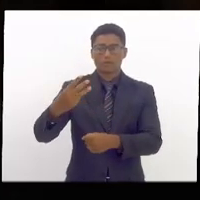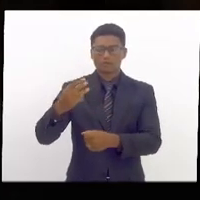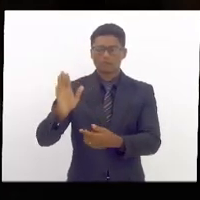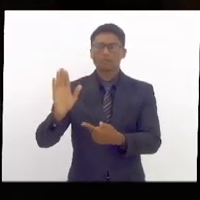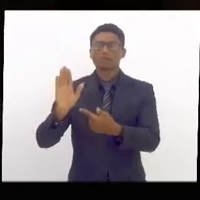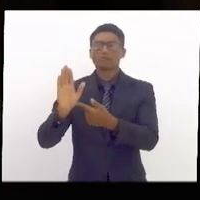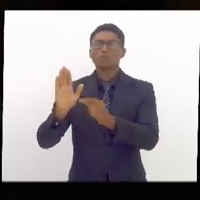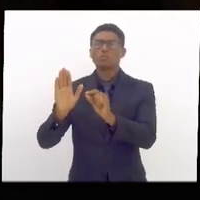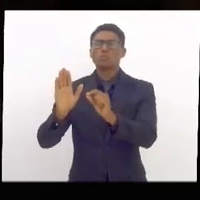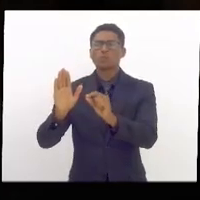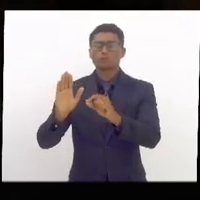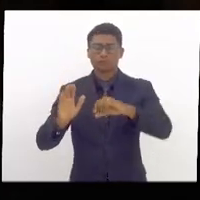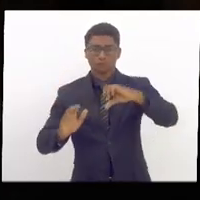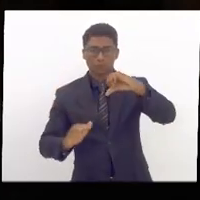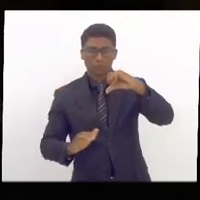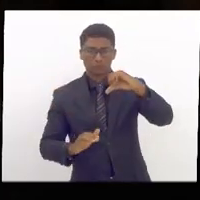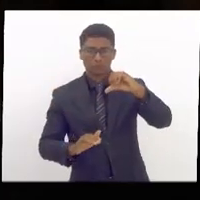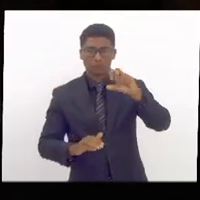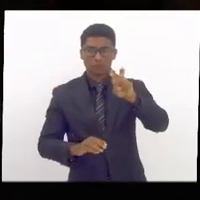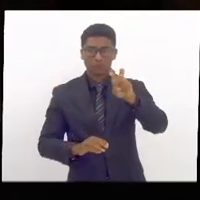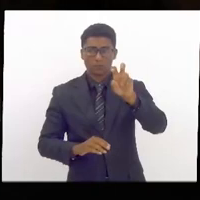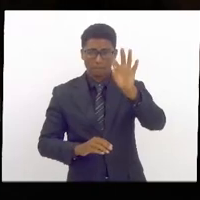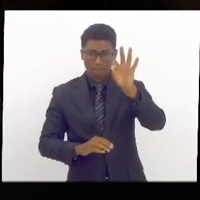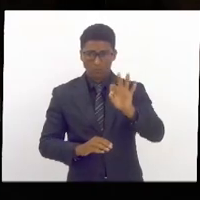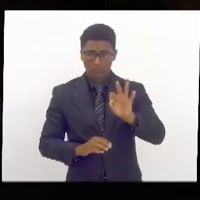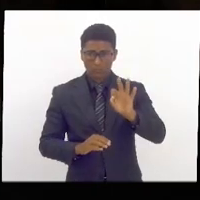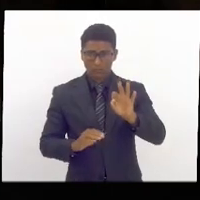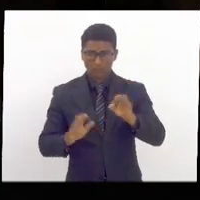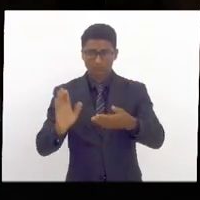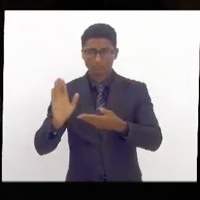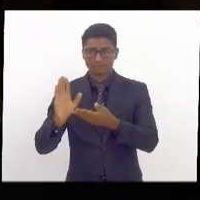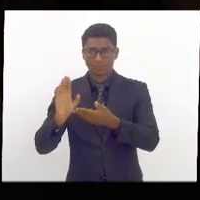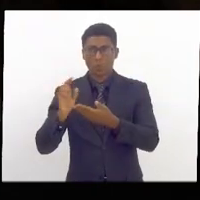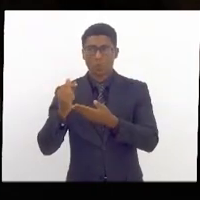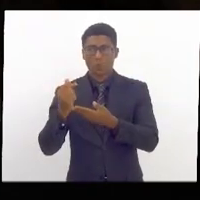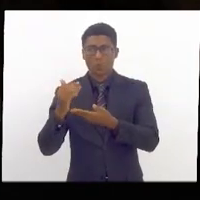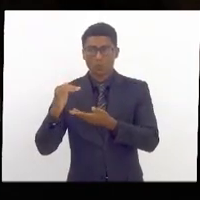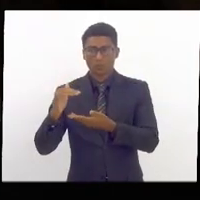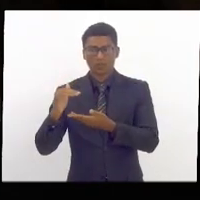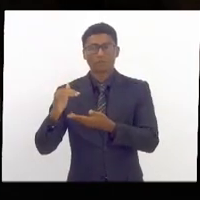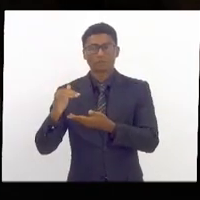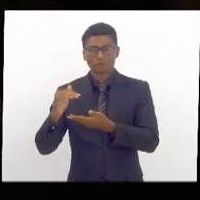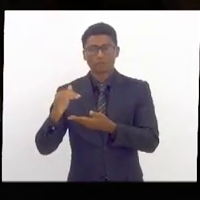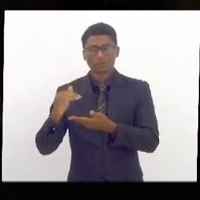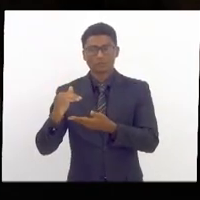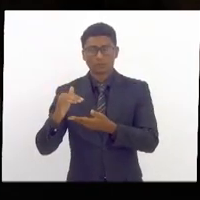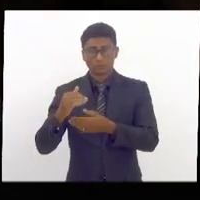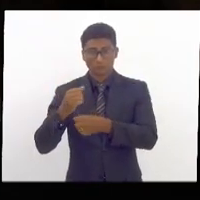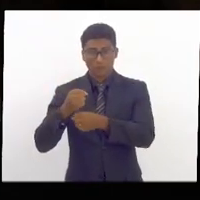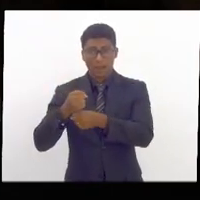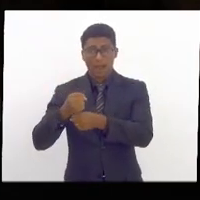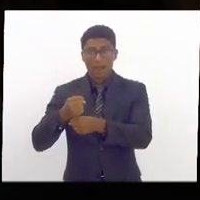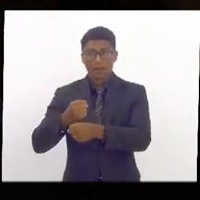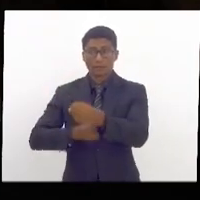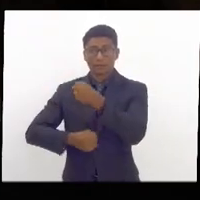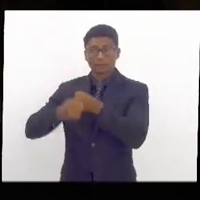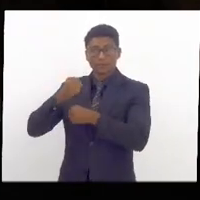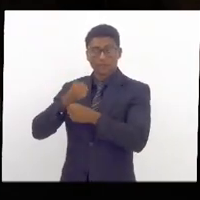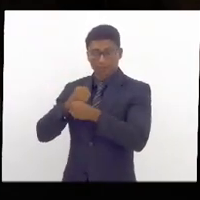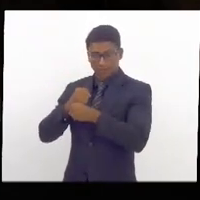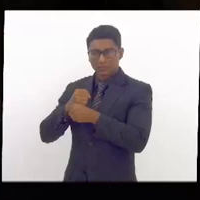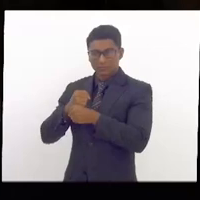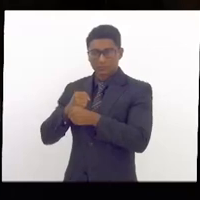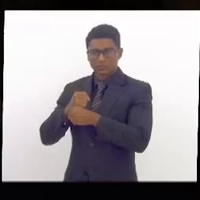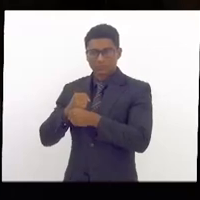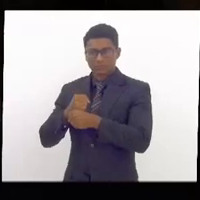onde 95% do orçamento que havia sido previsto no ano passado com